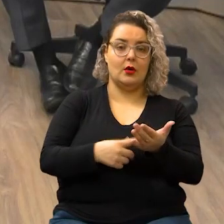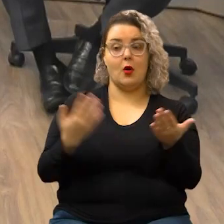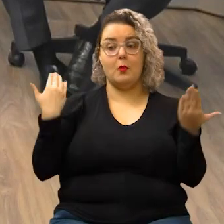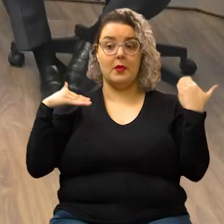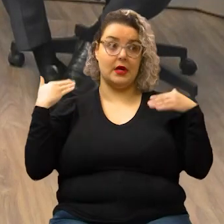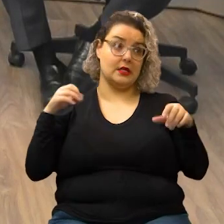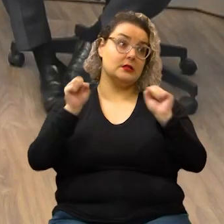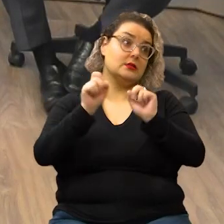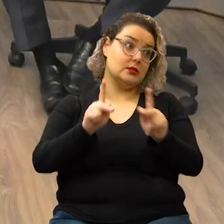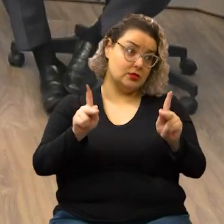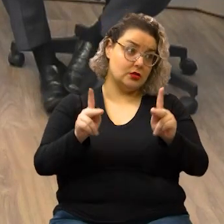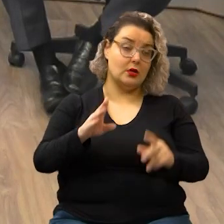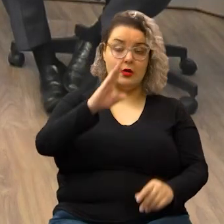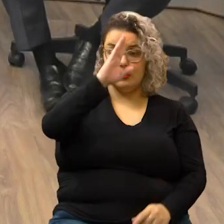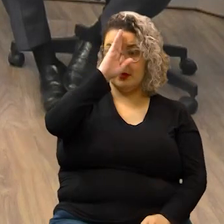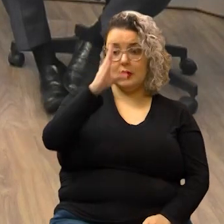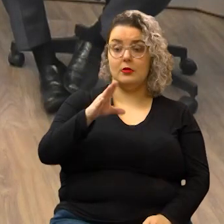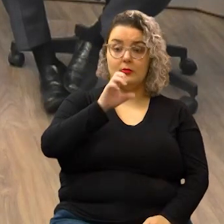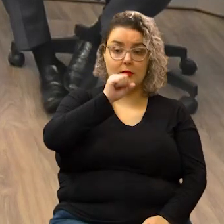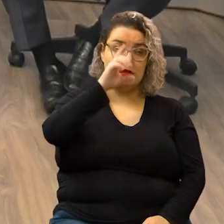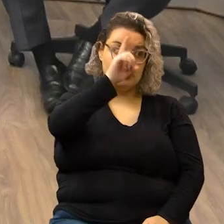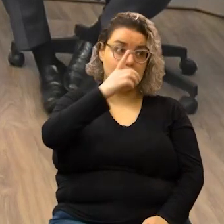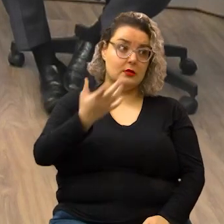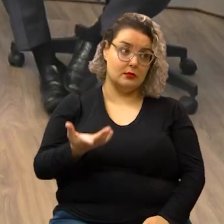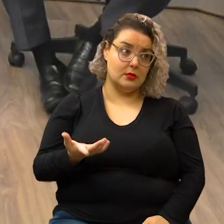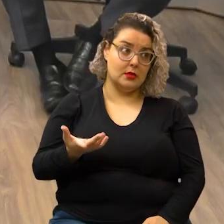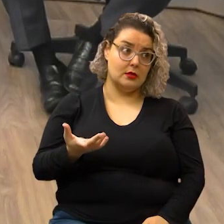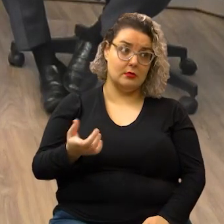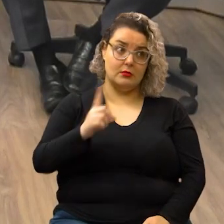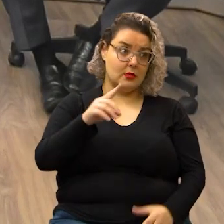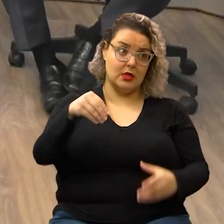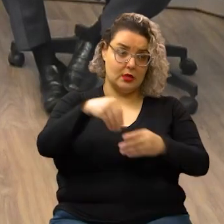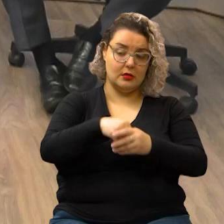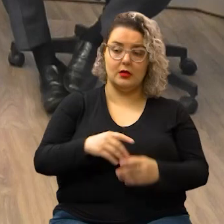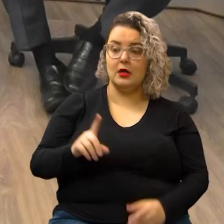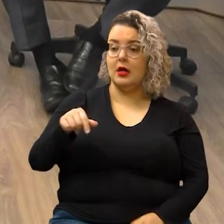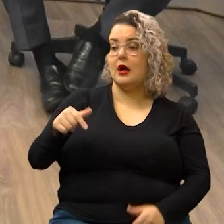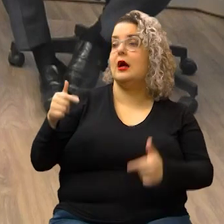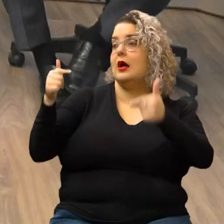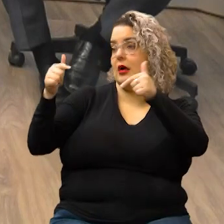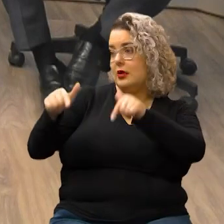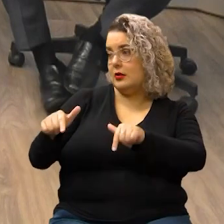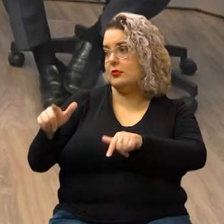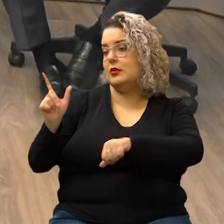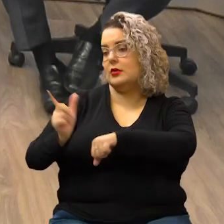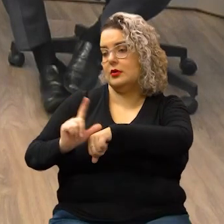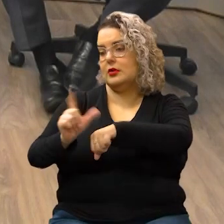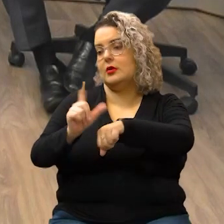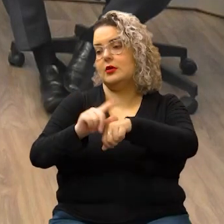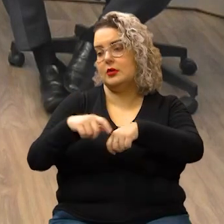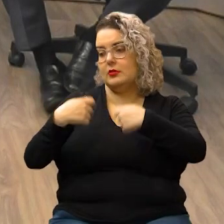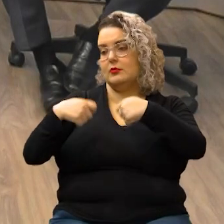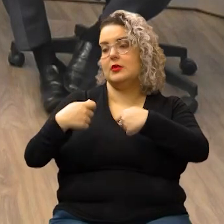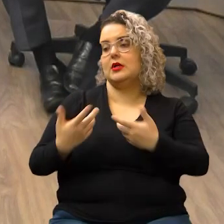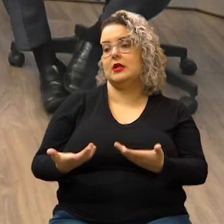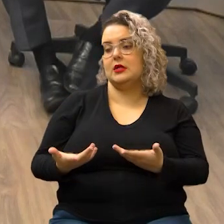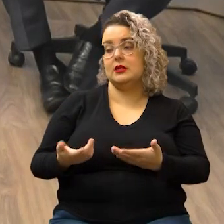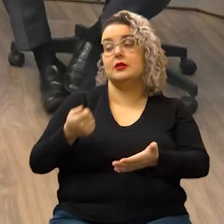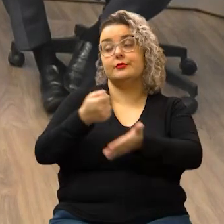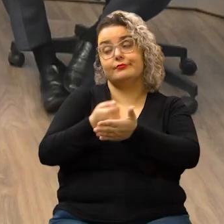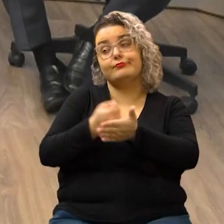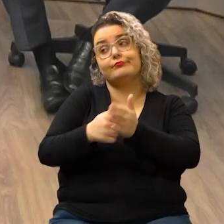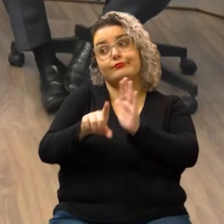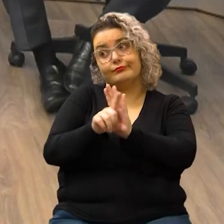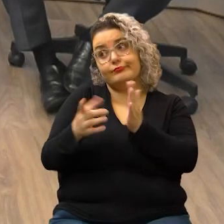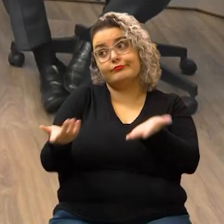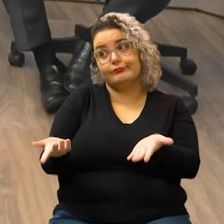nos shoppings, né? Principalmente no final de semana. Então, mas aí não entra nesse bojo. Aí é o estabelecimento comercial que tem que cumprir a lei, né?